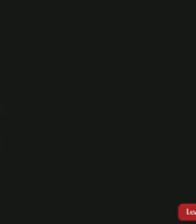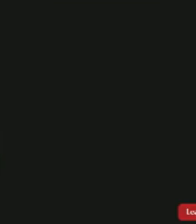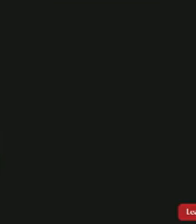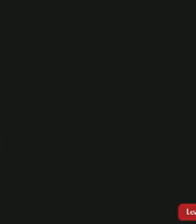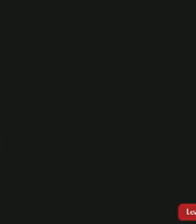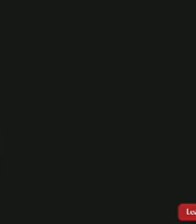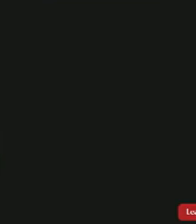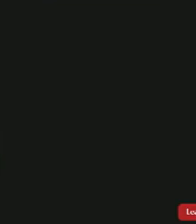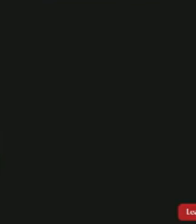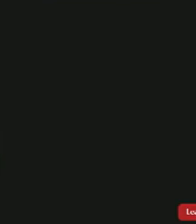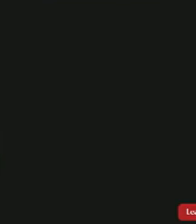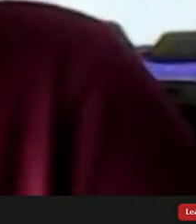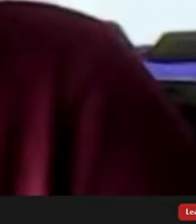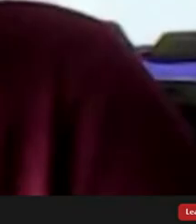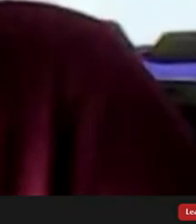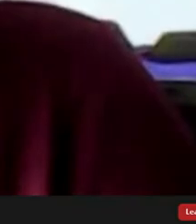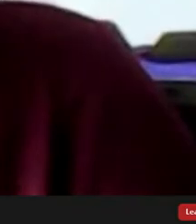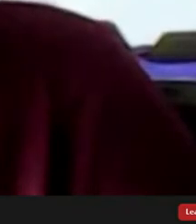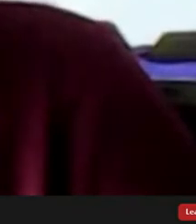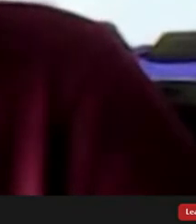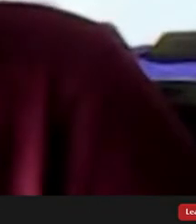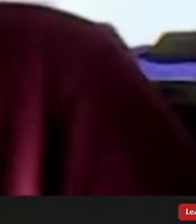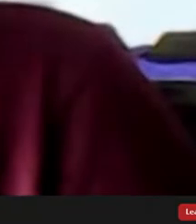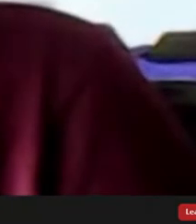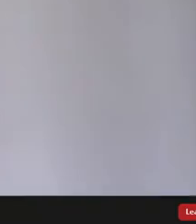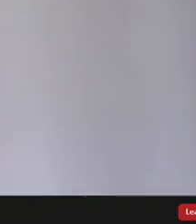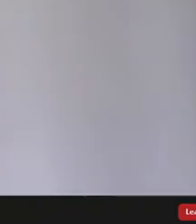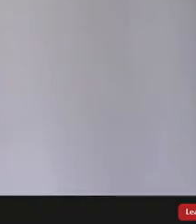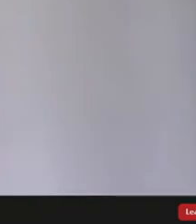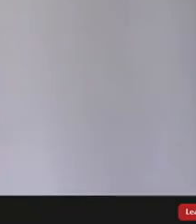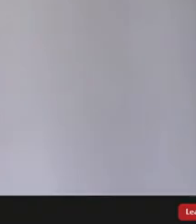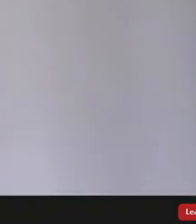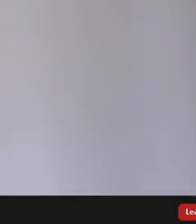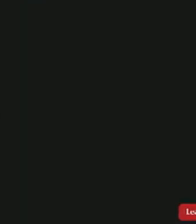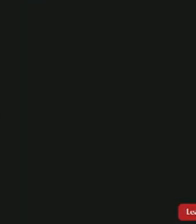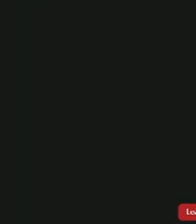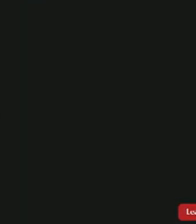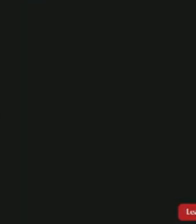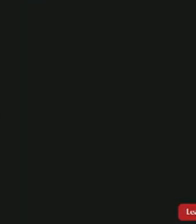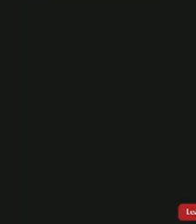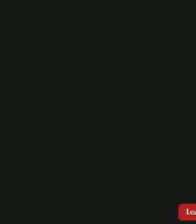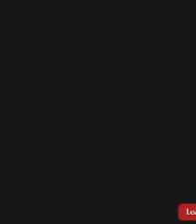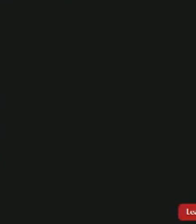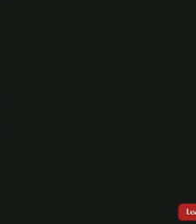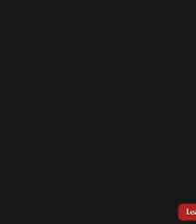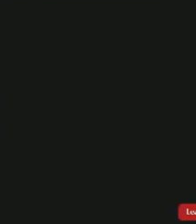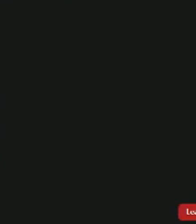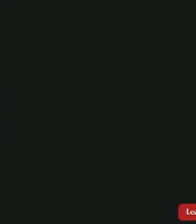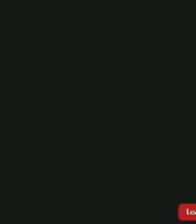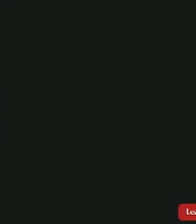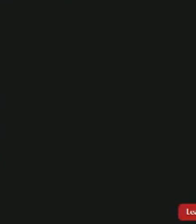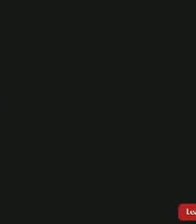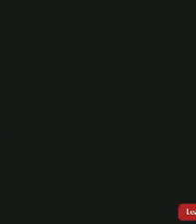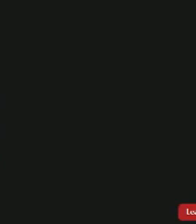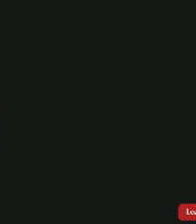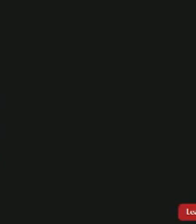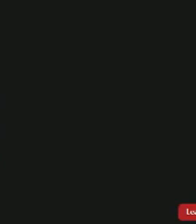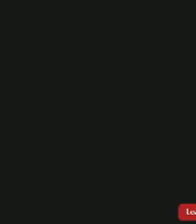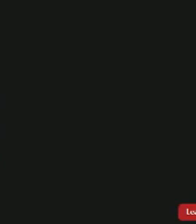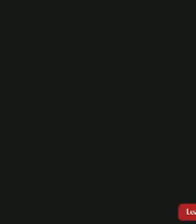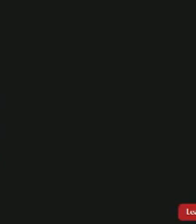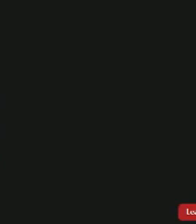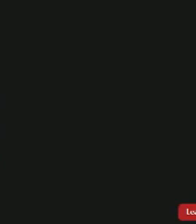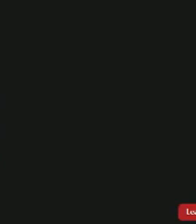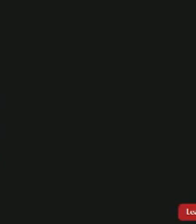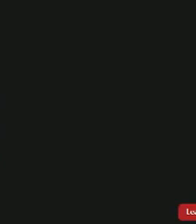bem. Bom, quero registrar aqui a presença também da Maria Tereza Vance, que é assessora do deputado Leomar